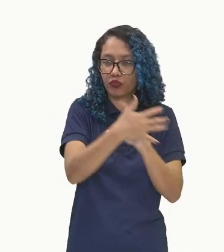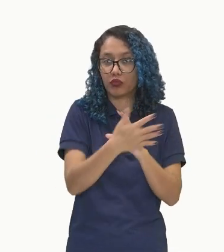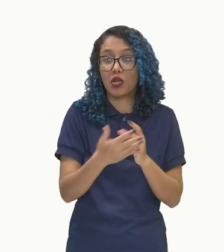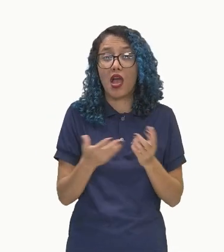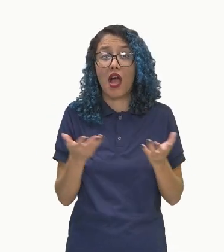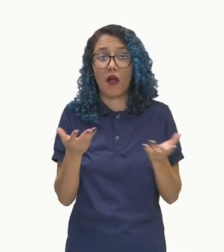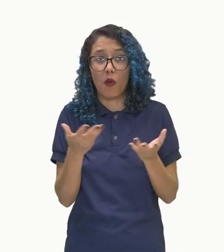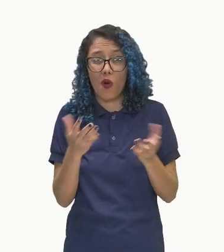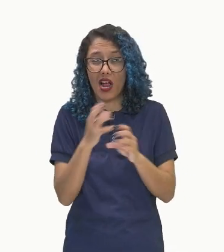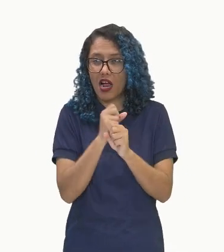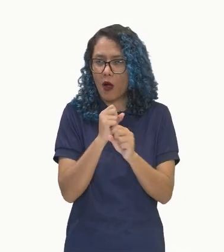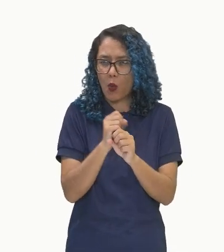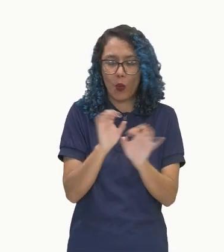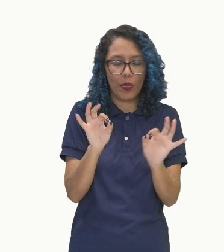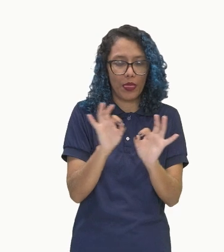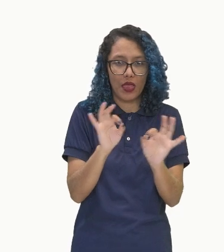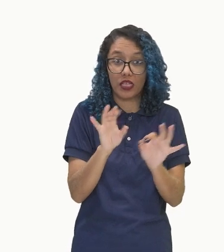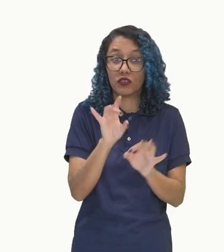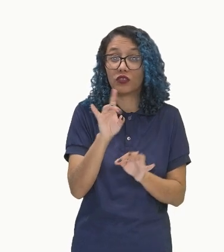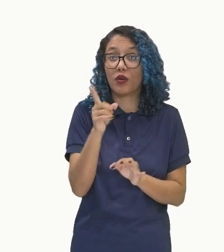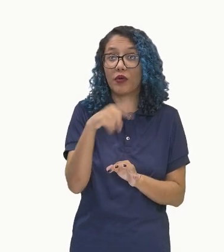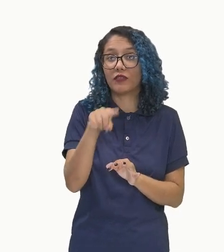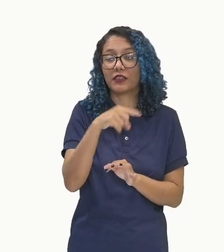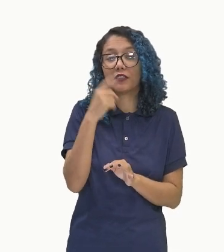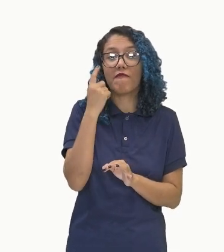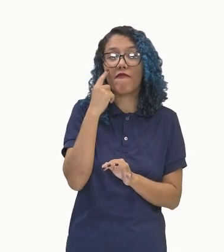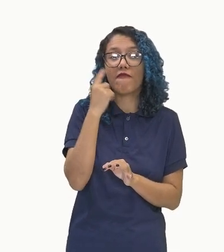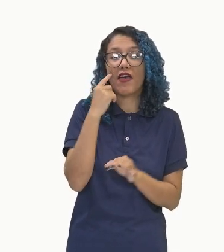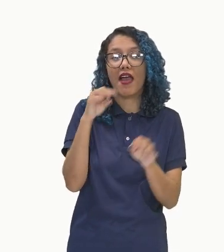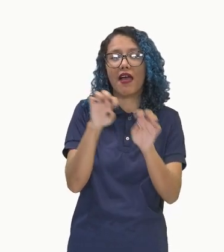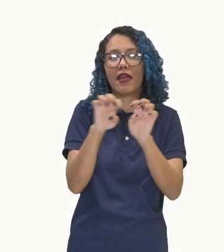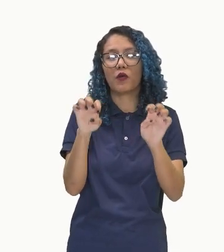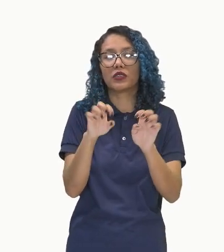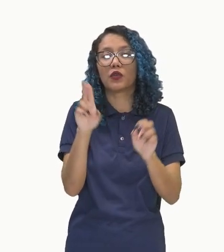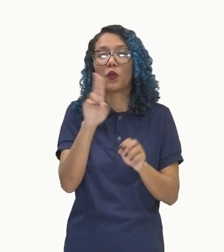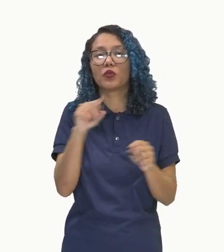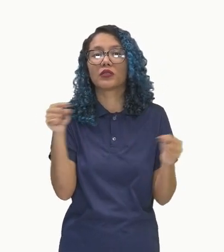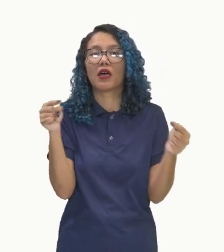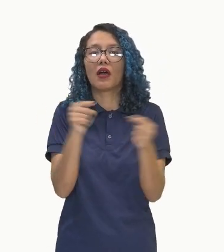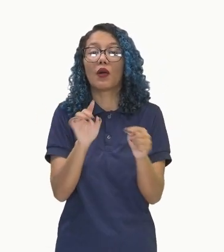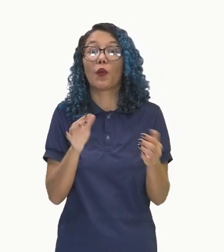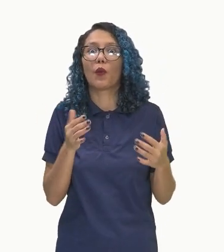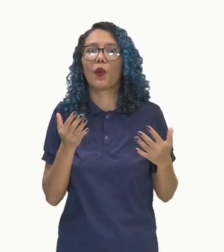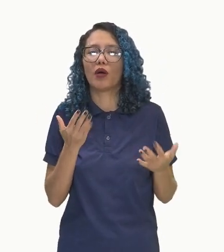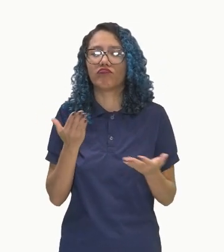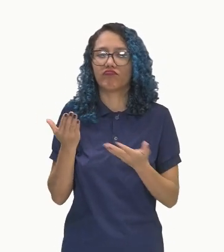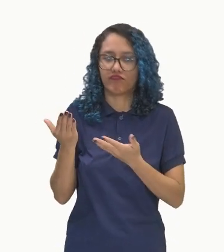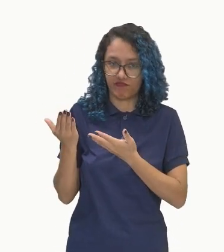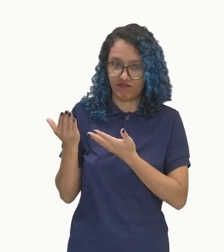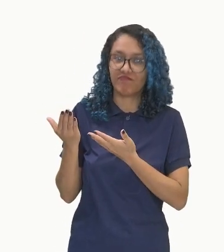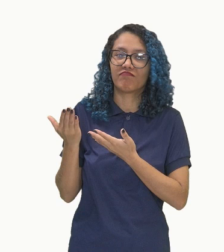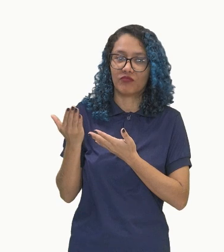vamos utilizar para os receptores elétricos, pois nós já falamos dos